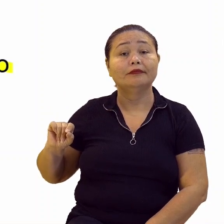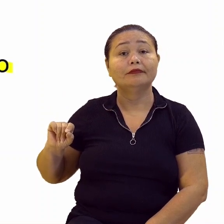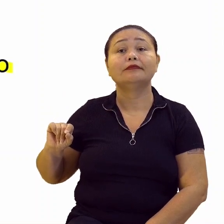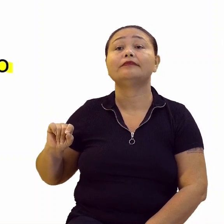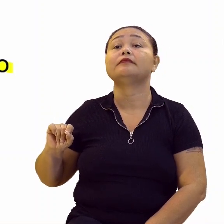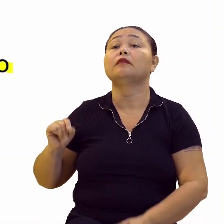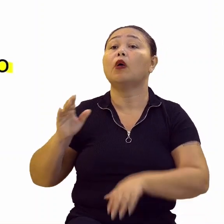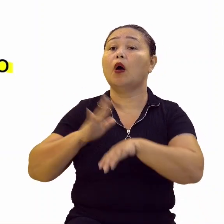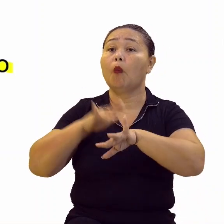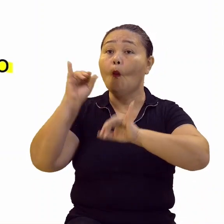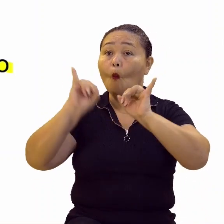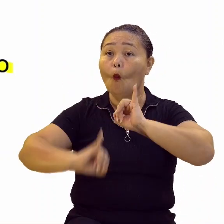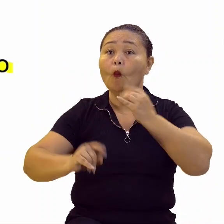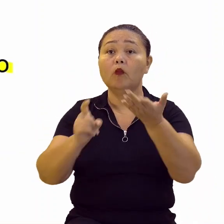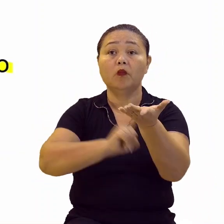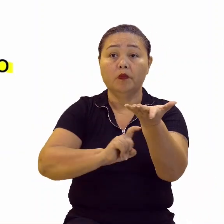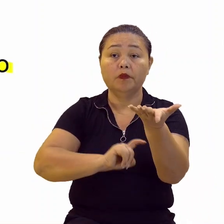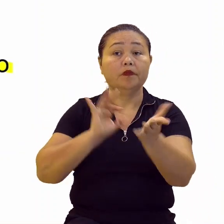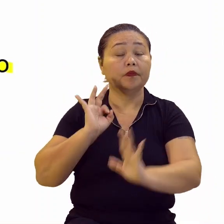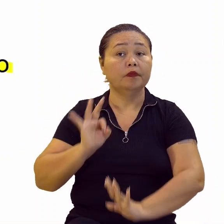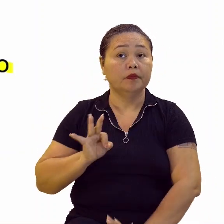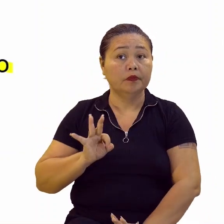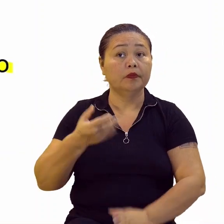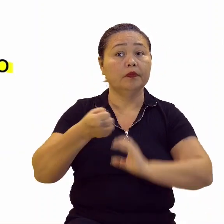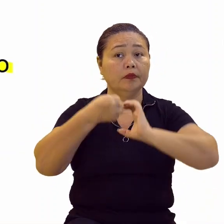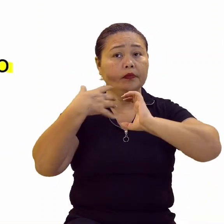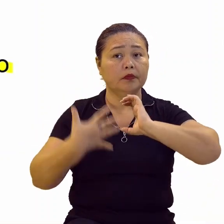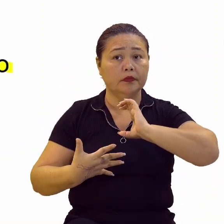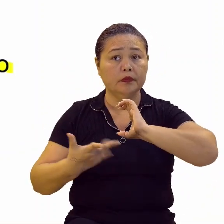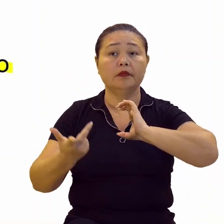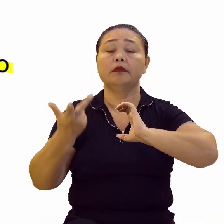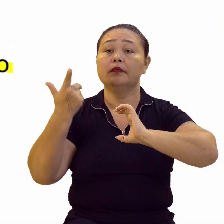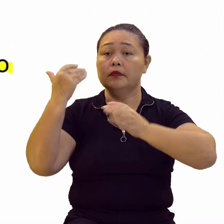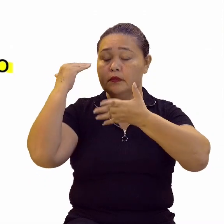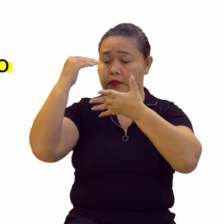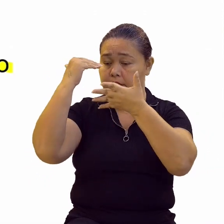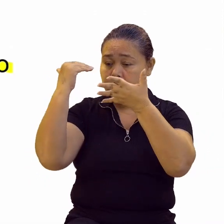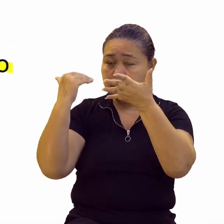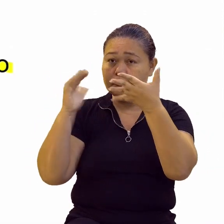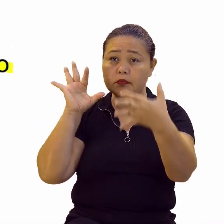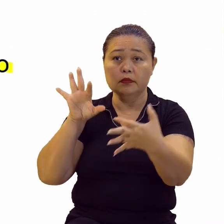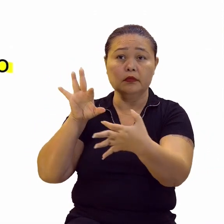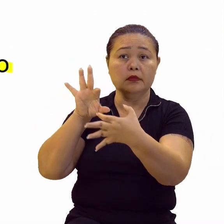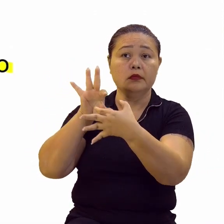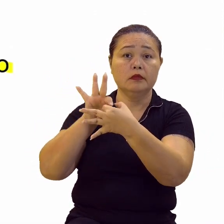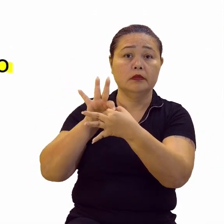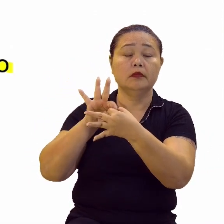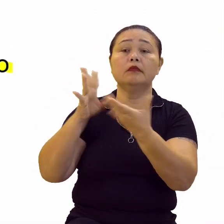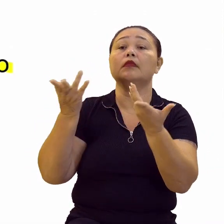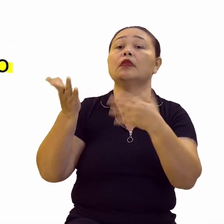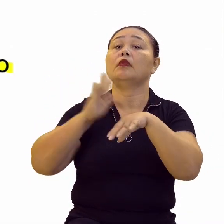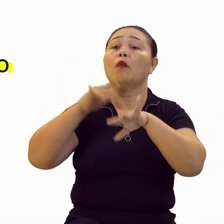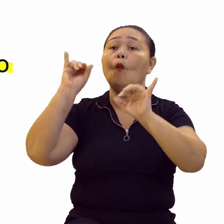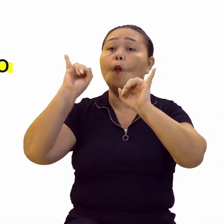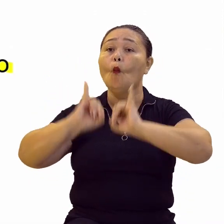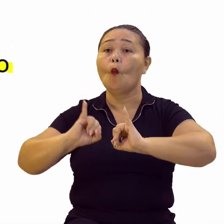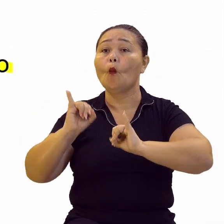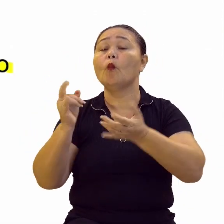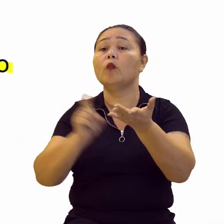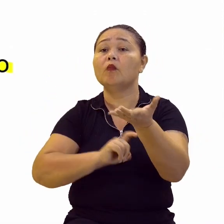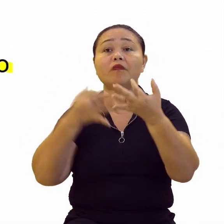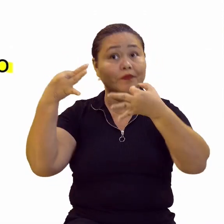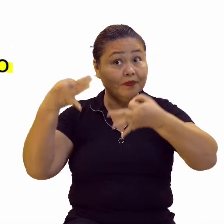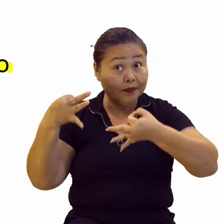Anorexia nervosa, correto? Aquelas características que nós trouxemos está correlacionada à anorexia nervosa,